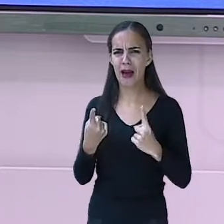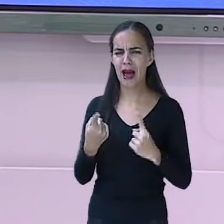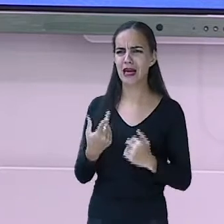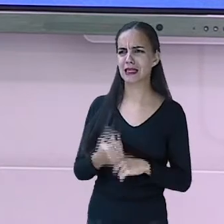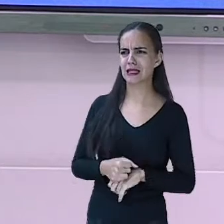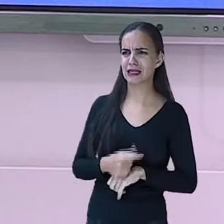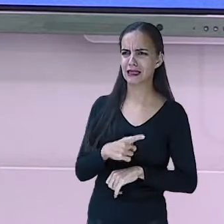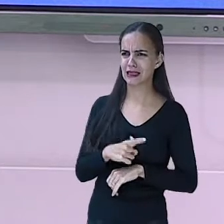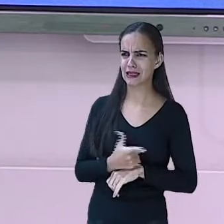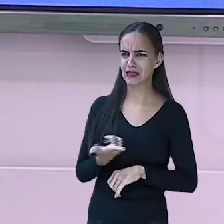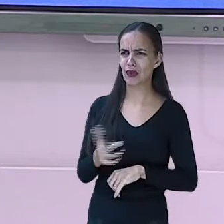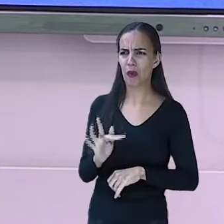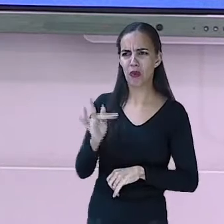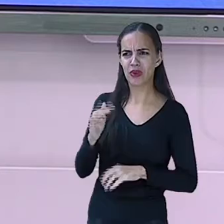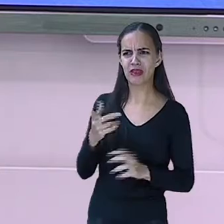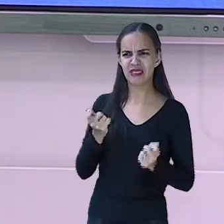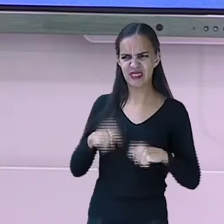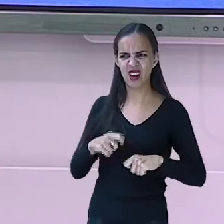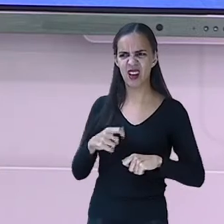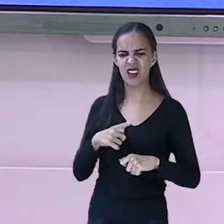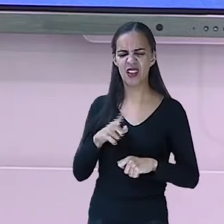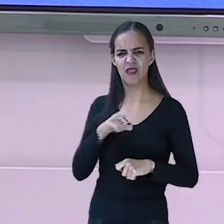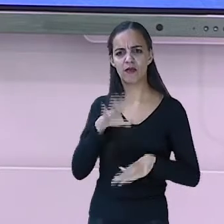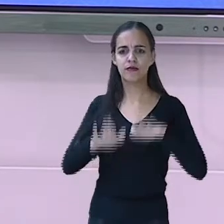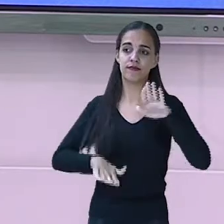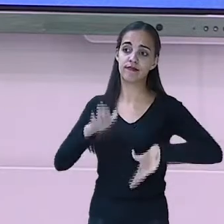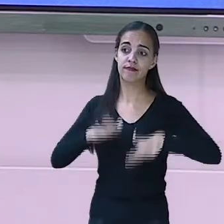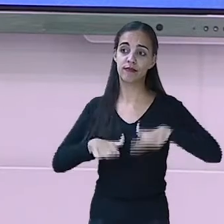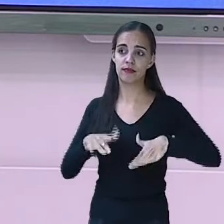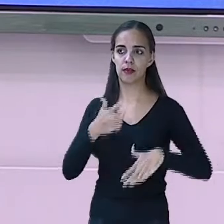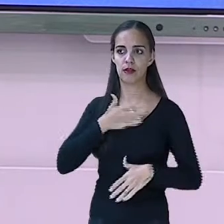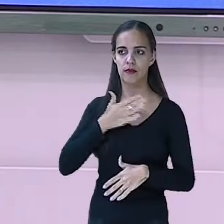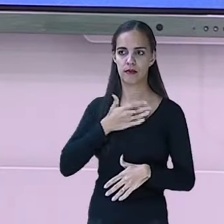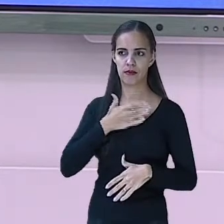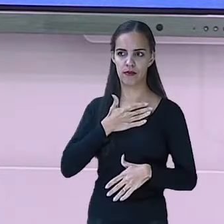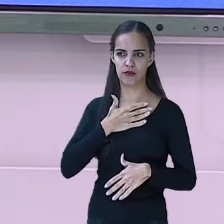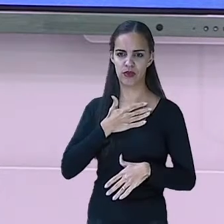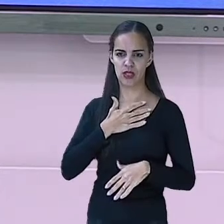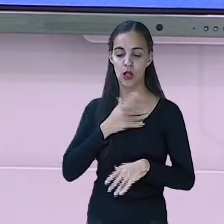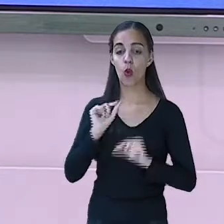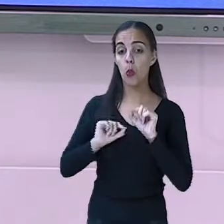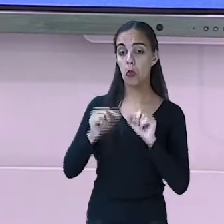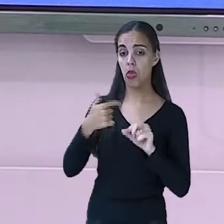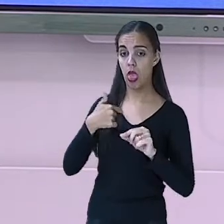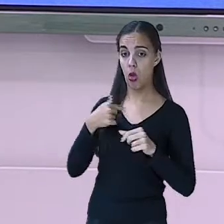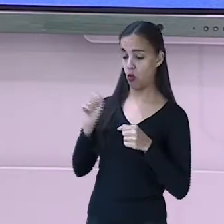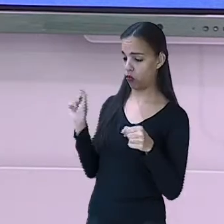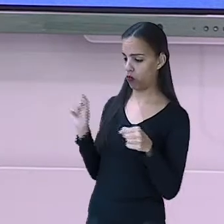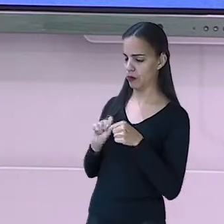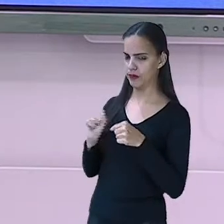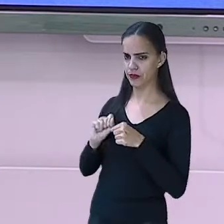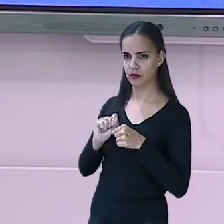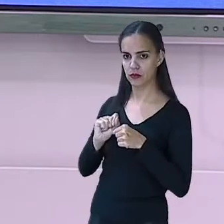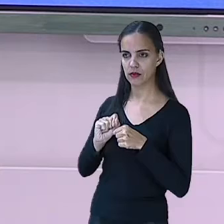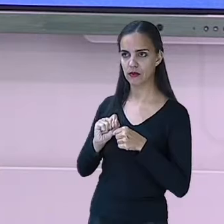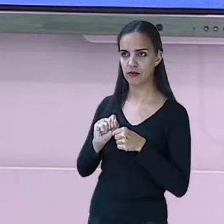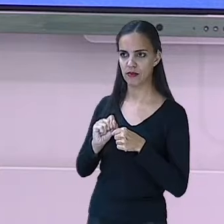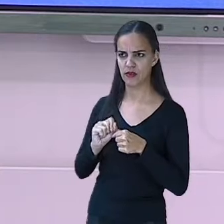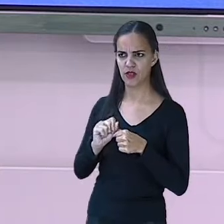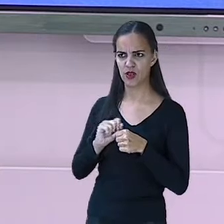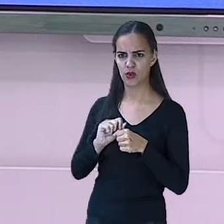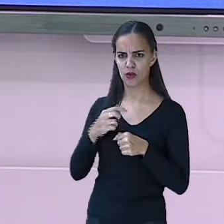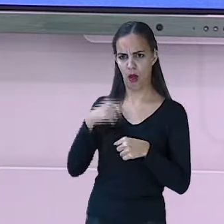será? Isto vai depender das minhas atitudes, isto vai depender das